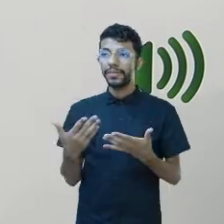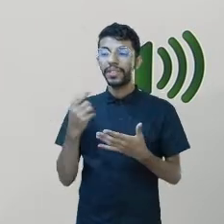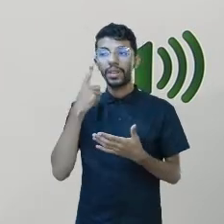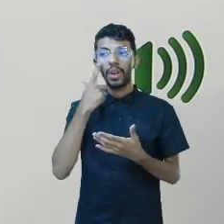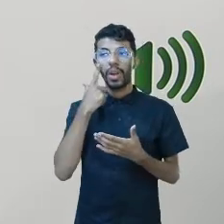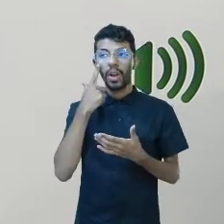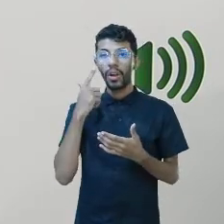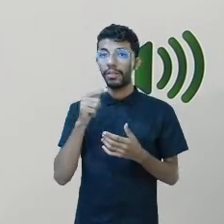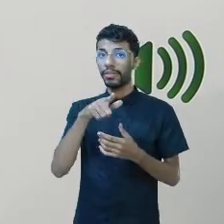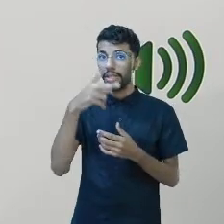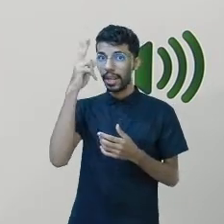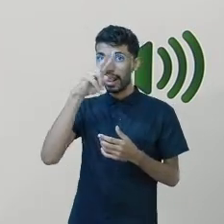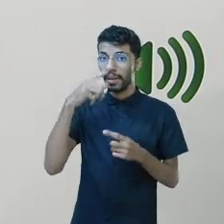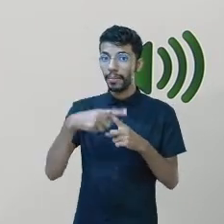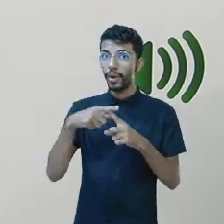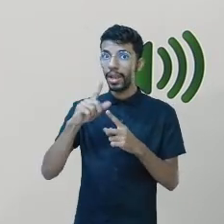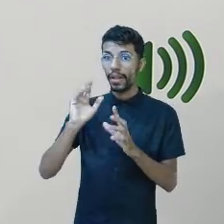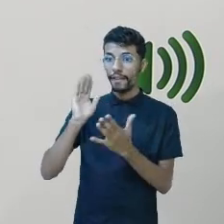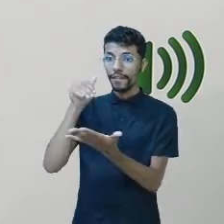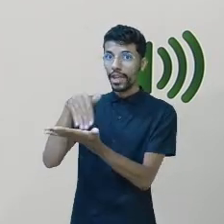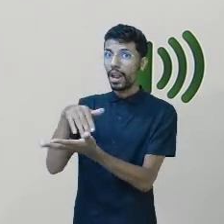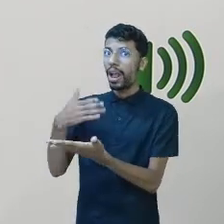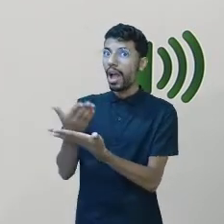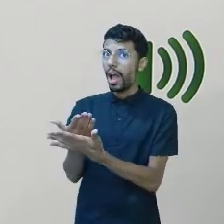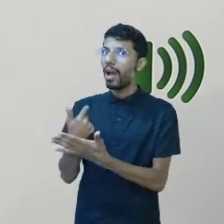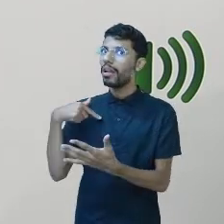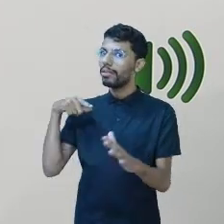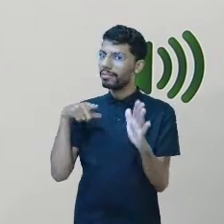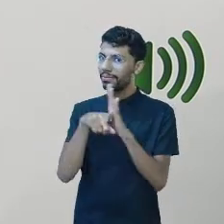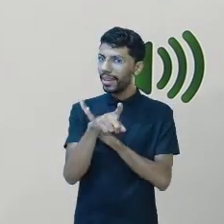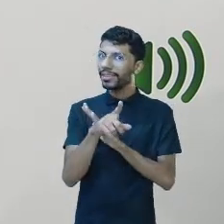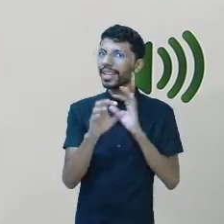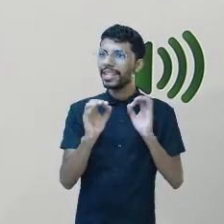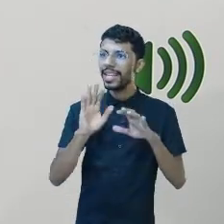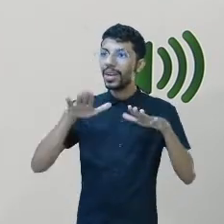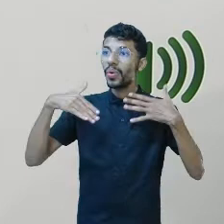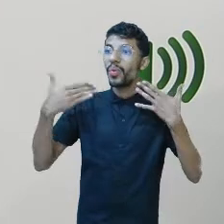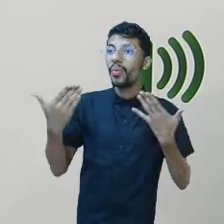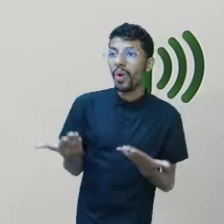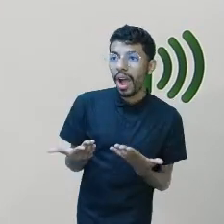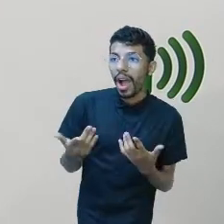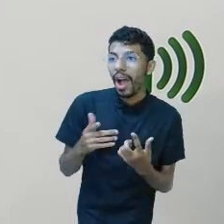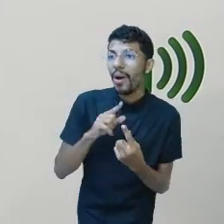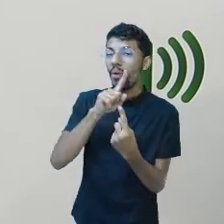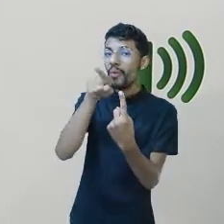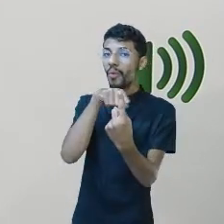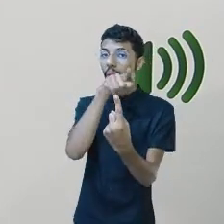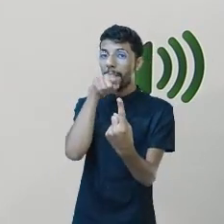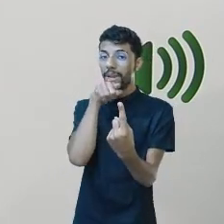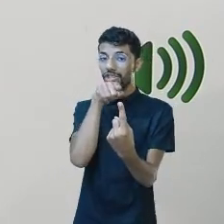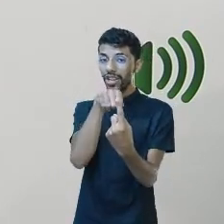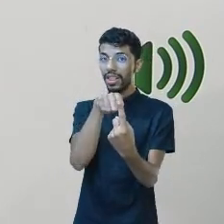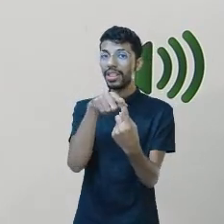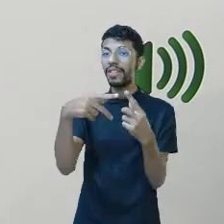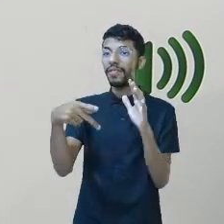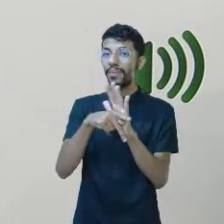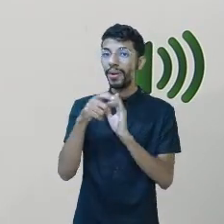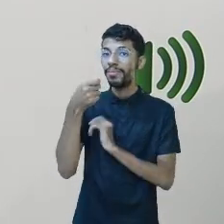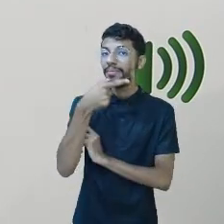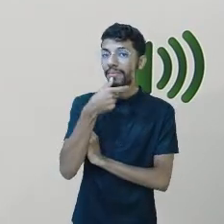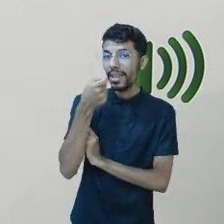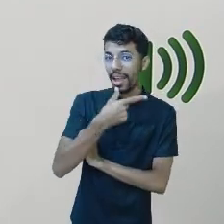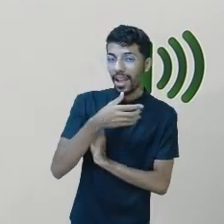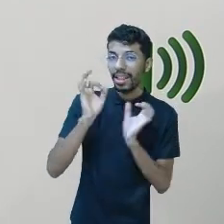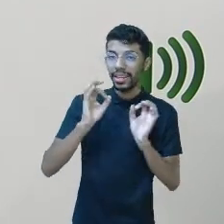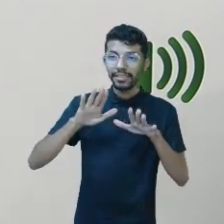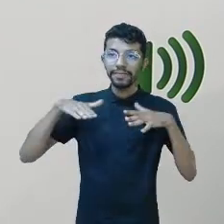final eu vou perguntar, tá certo? Eu vou perguntar qual é a função, né, o objetivo da piada. Aí